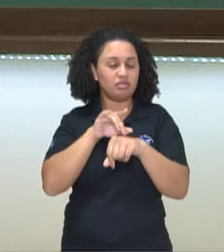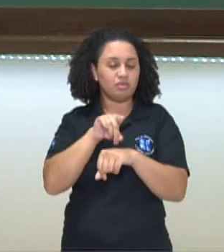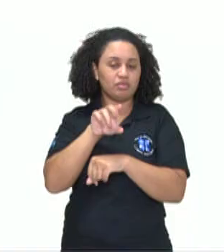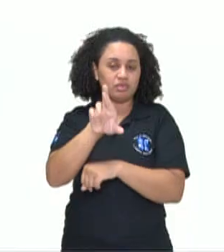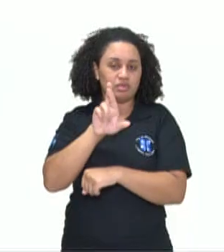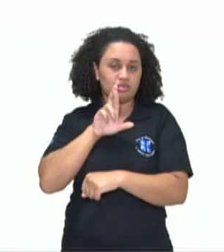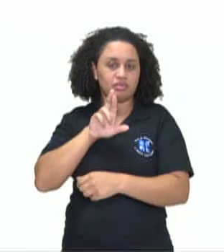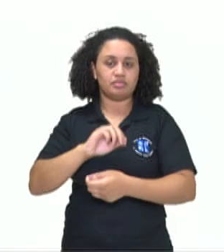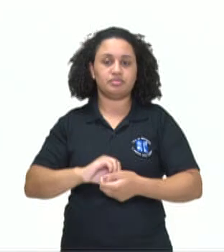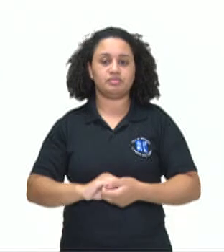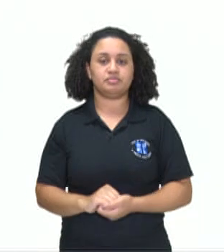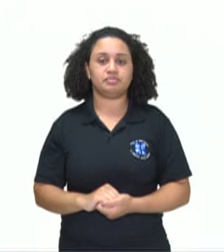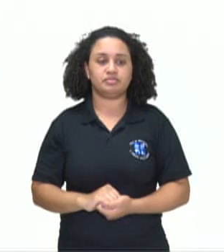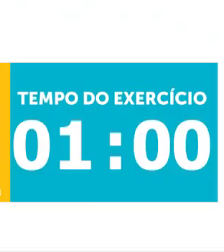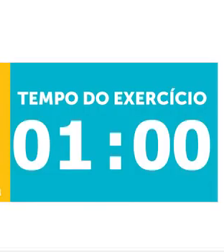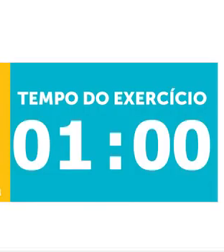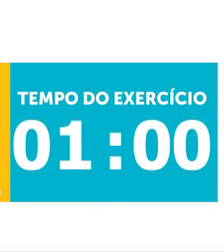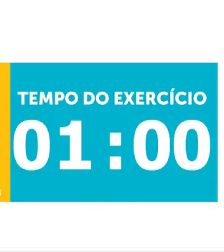responder.